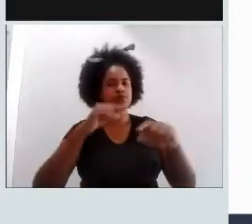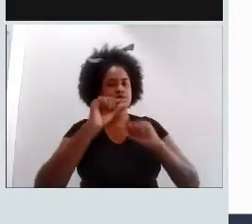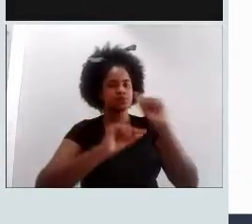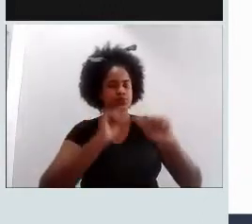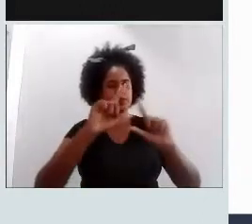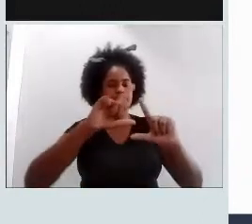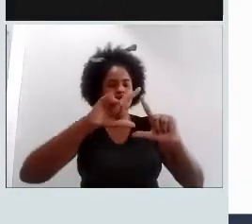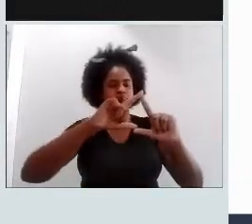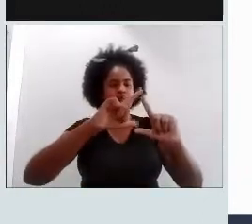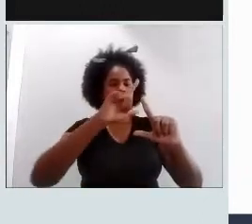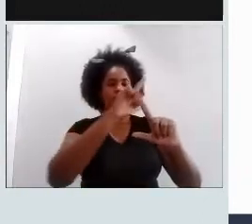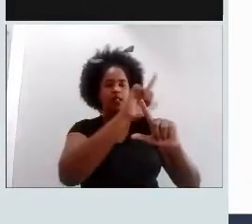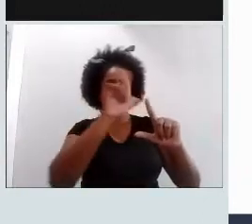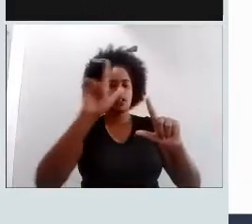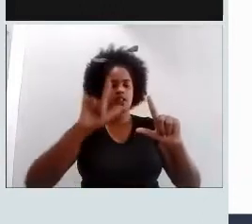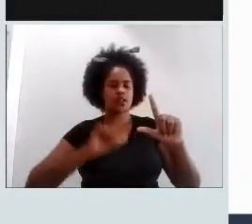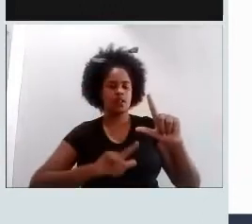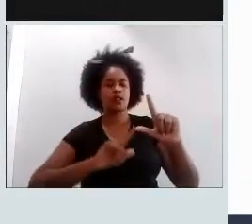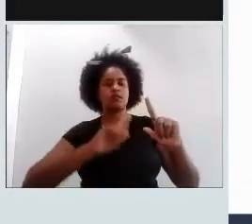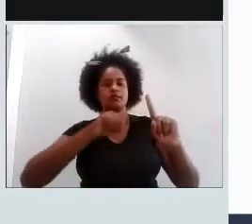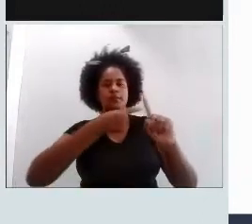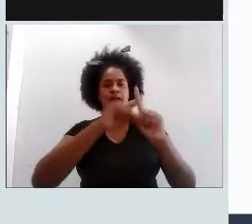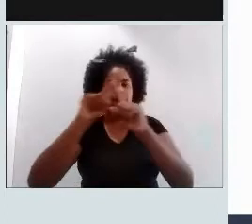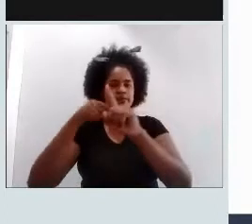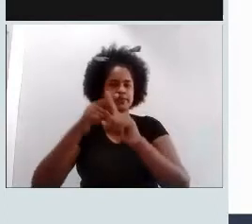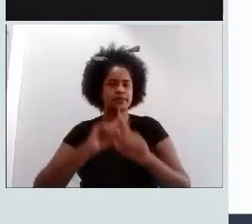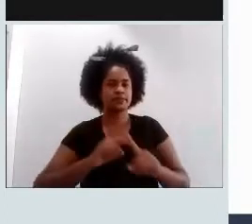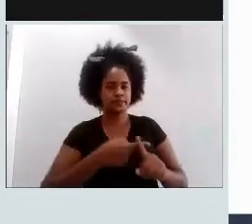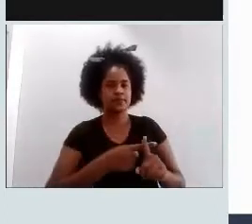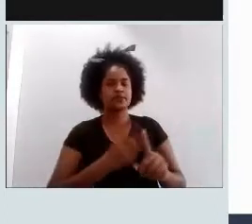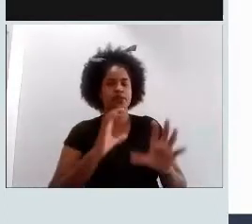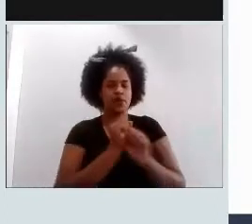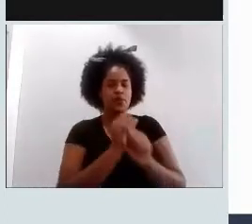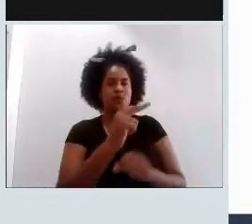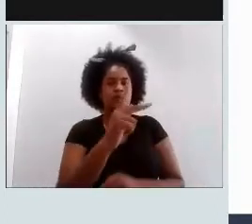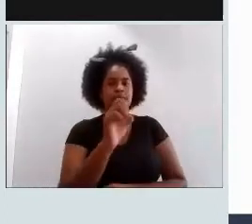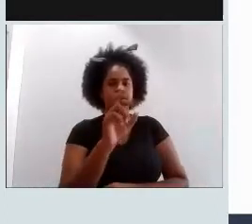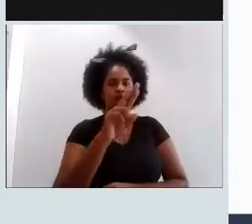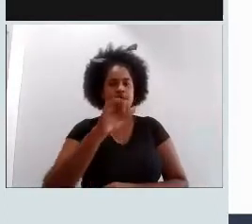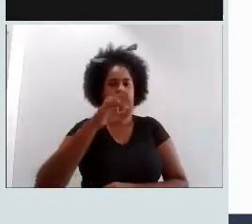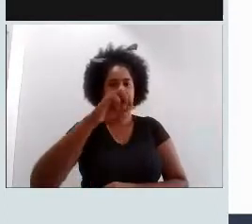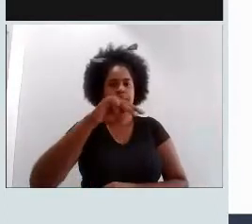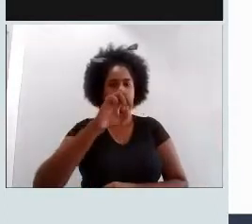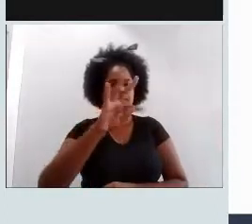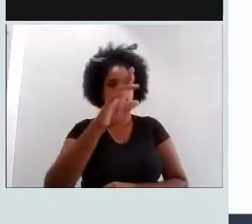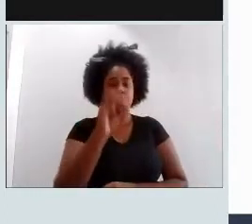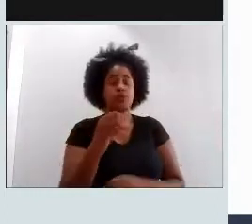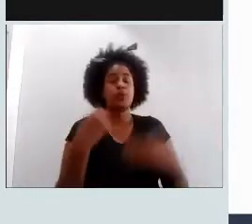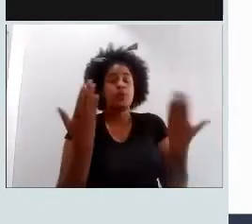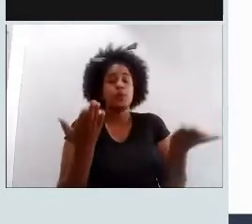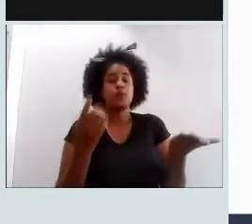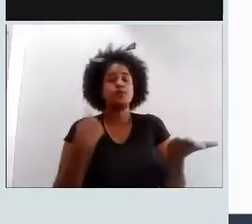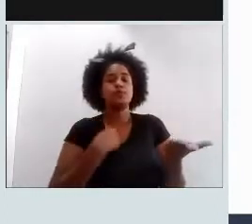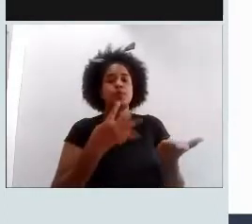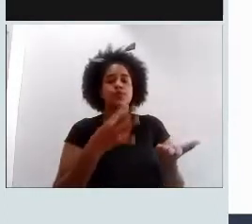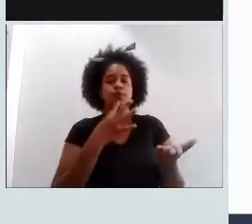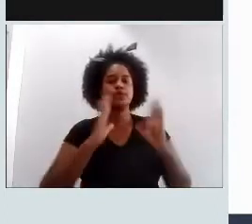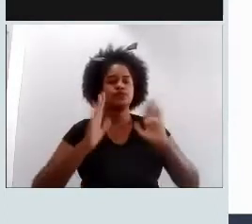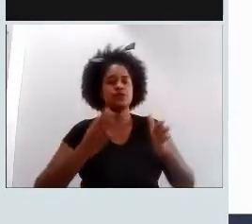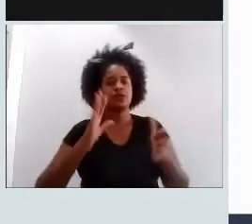dele. E quando nós conhecemos o valor de todos os lados desse